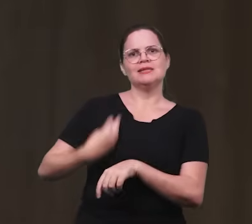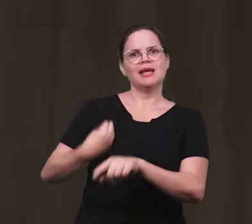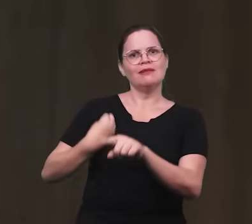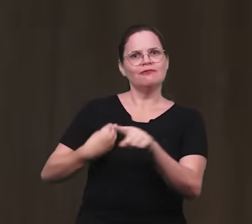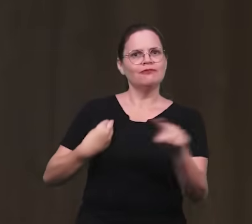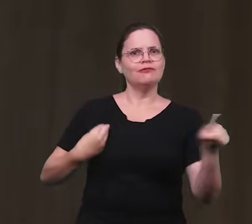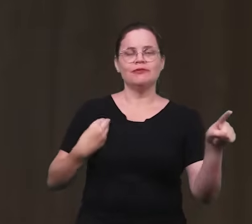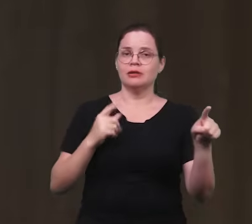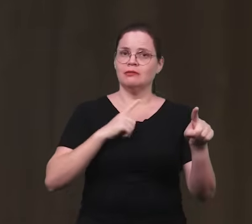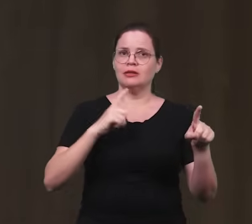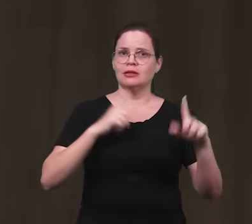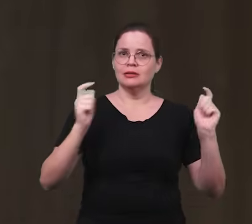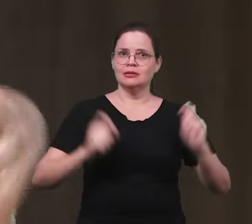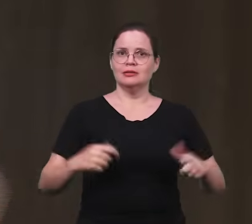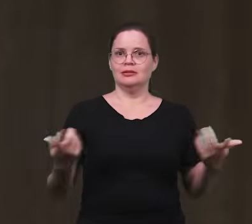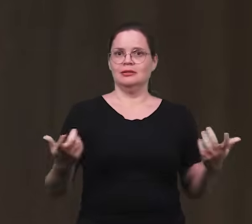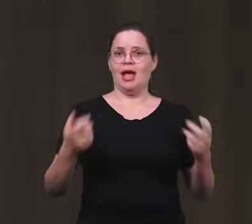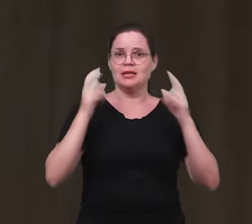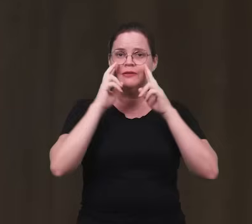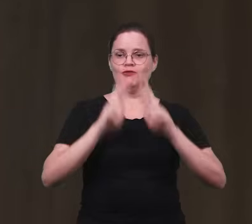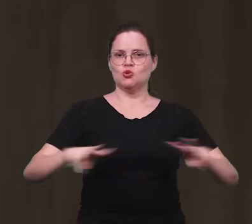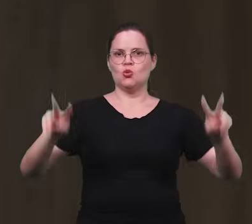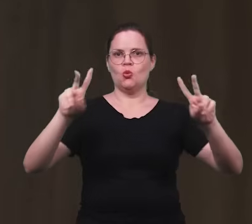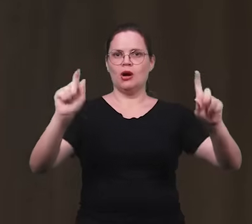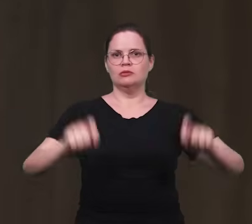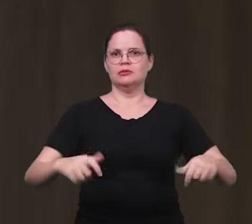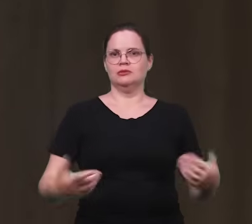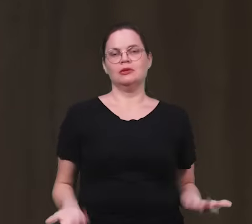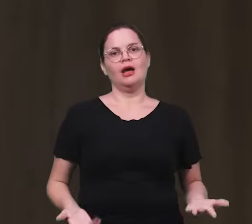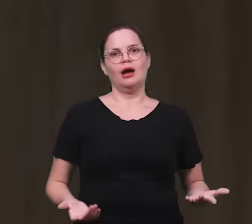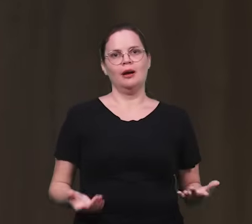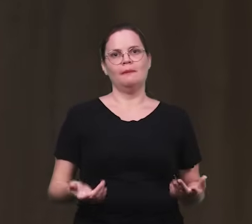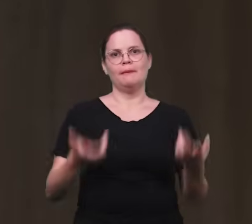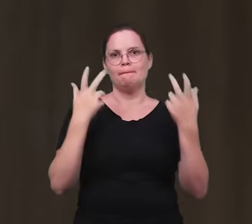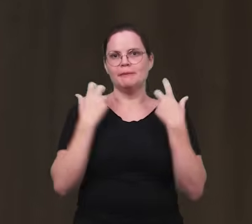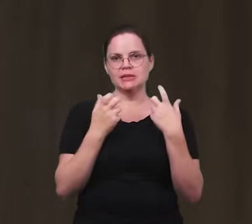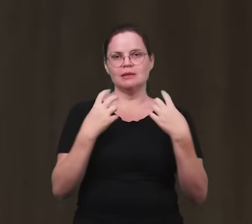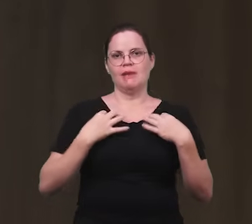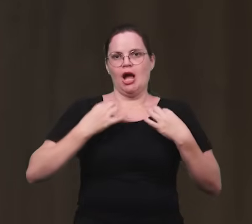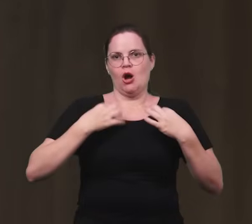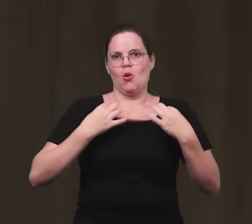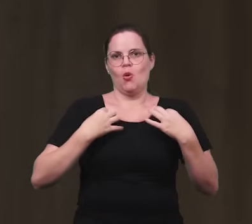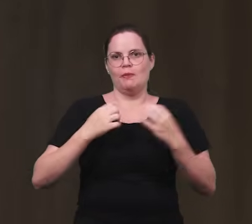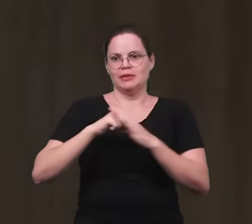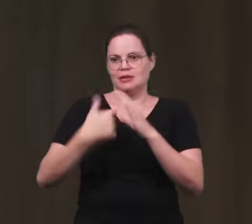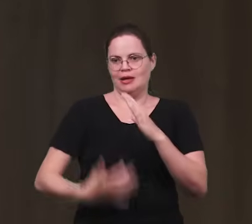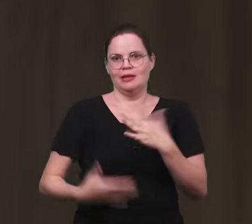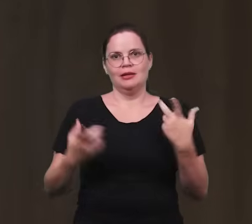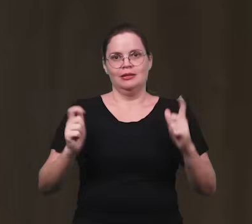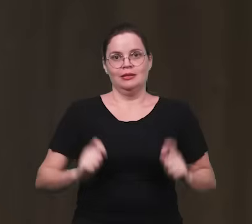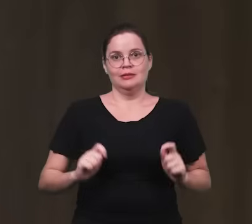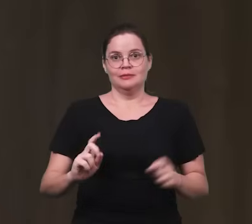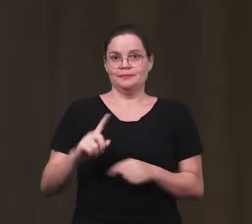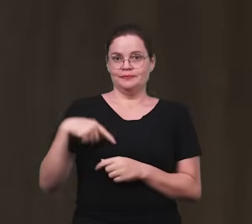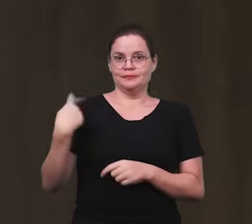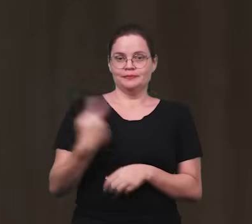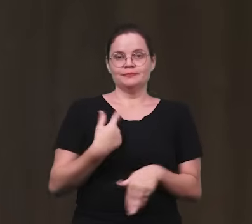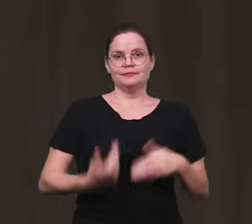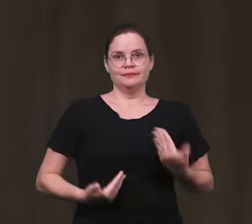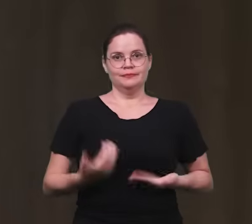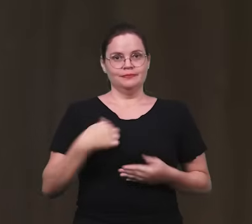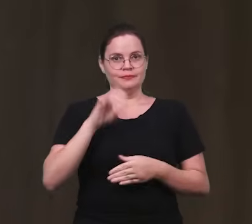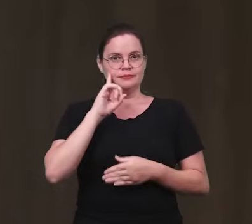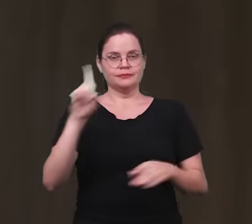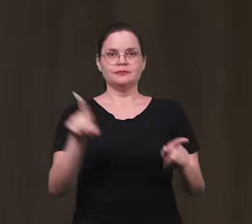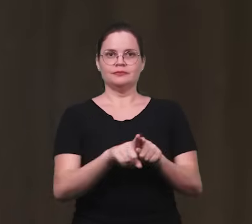estão externadas nas vestes que ela utiliza, nas características físicas. E aí, nós, como servas de Deus, nós